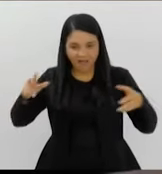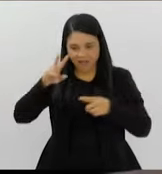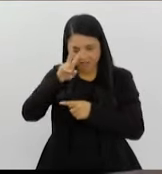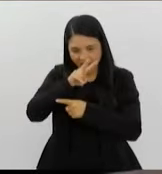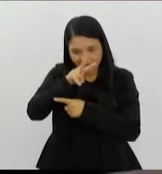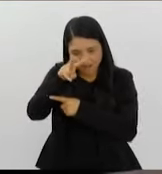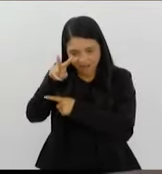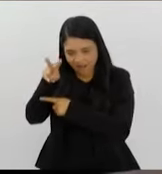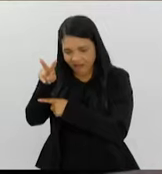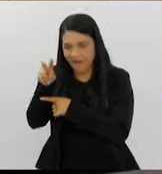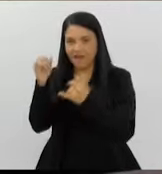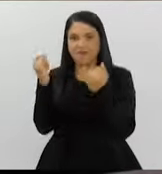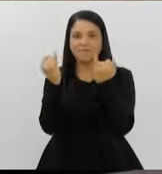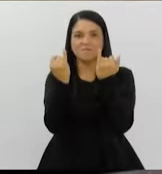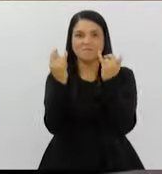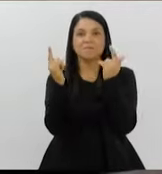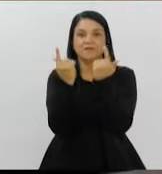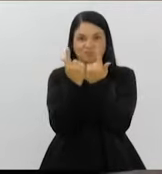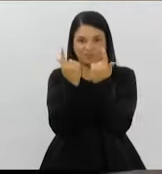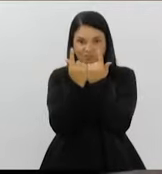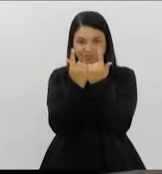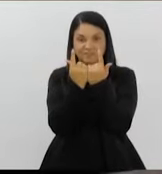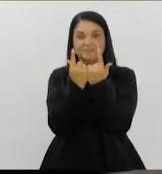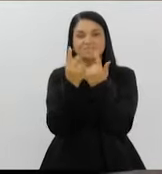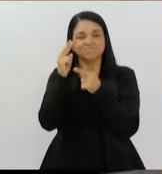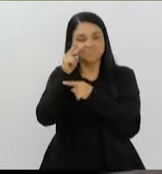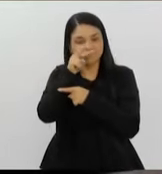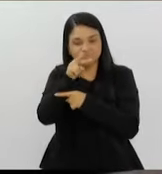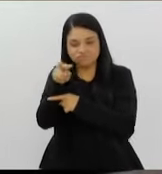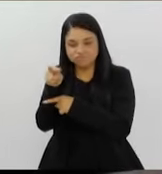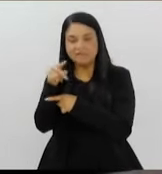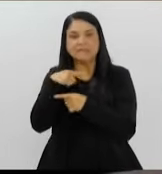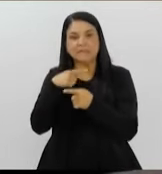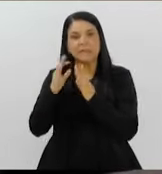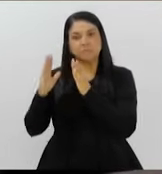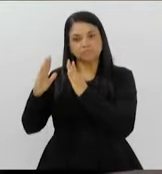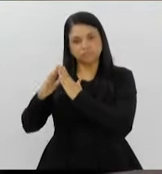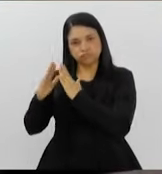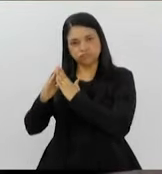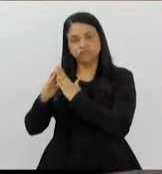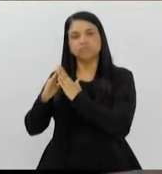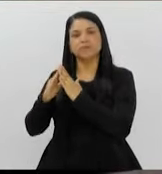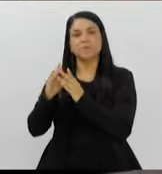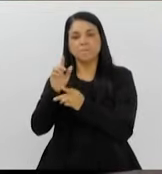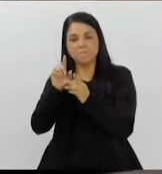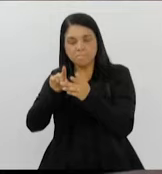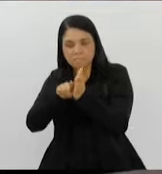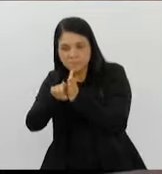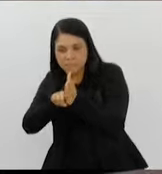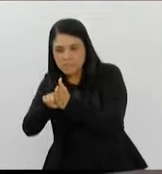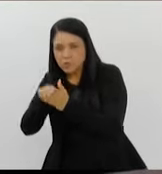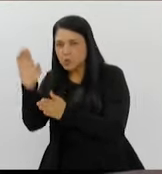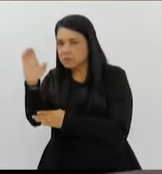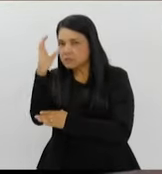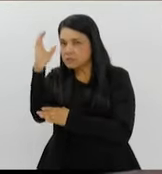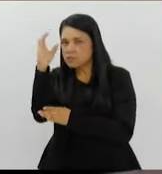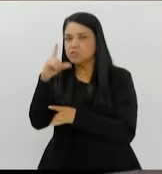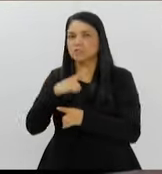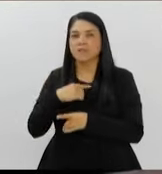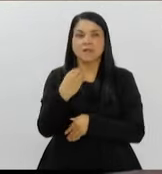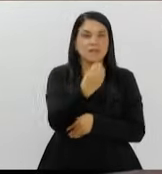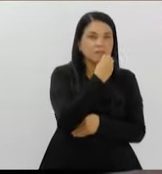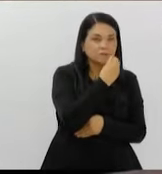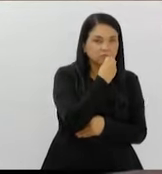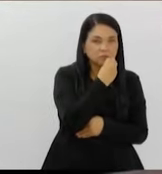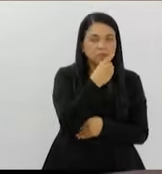isso, né, com alojamento para pesquisadores, lanchonete, espaço para